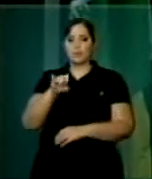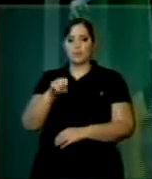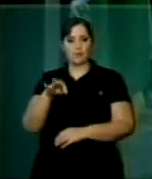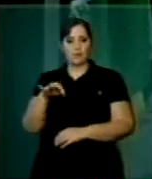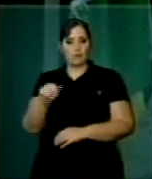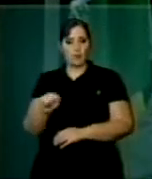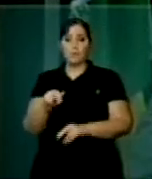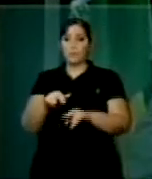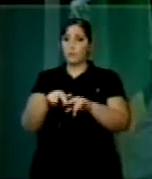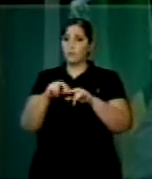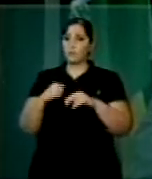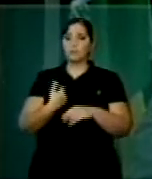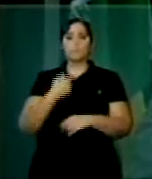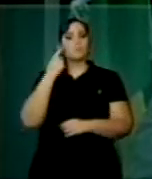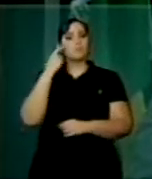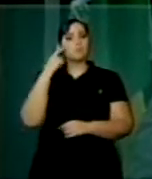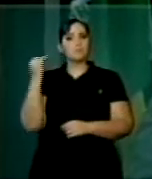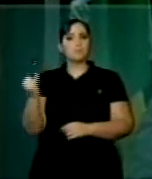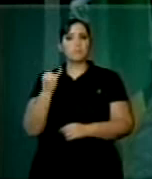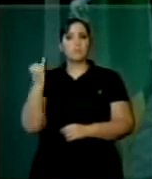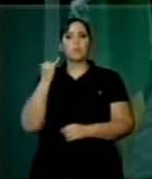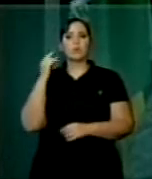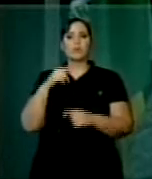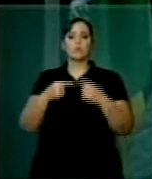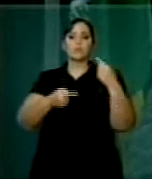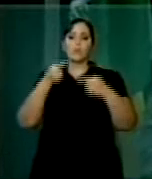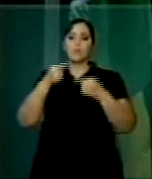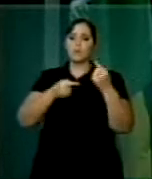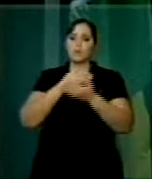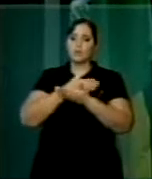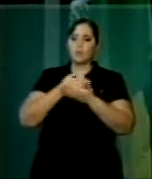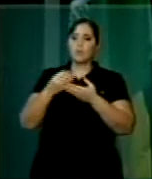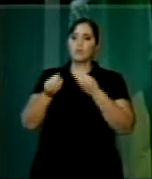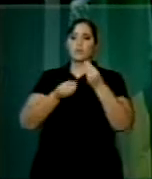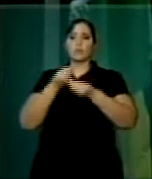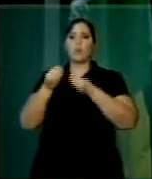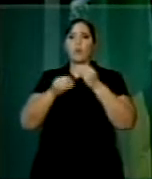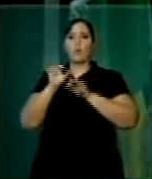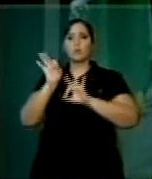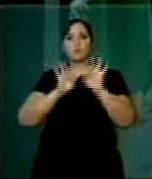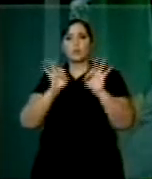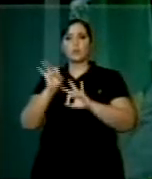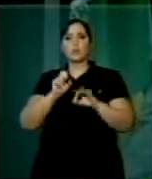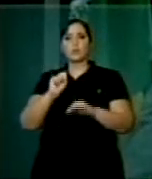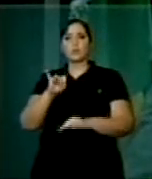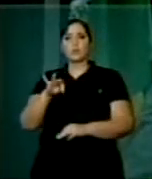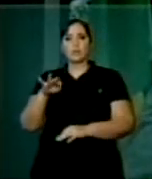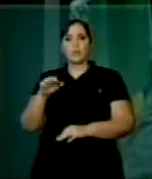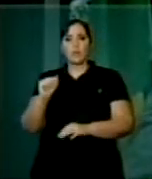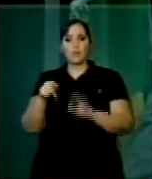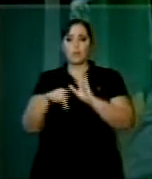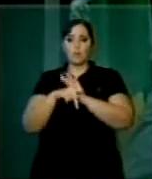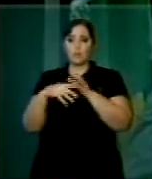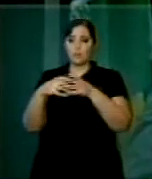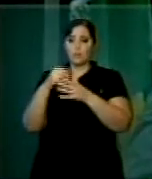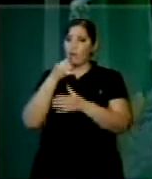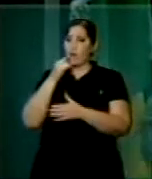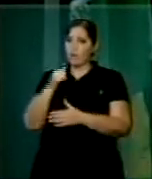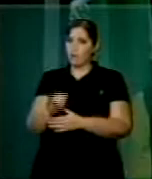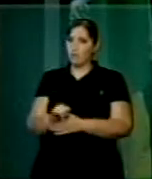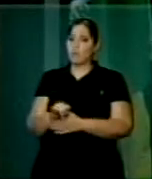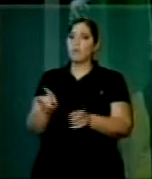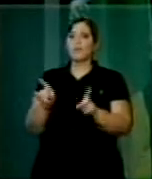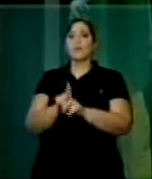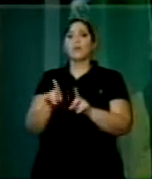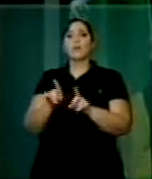isso nós achamos que é importante debater a reestruturação do sistema, do setor elétrico e